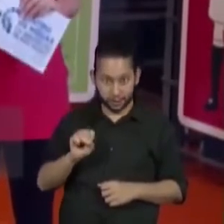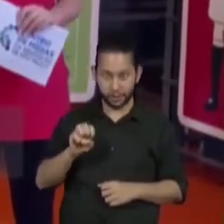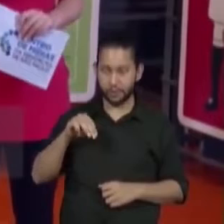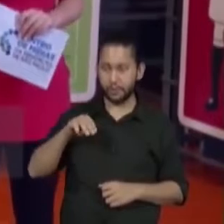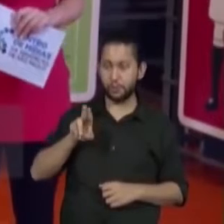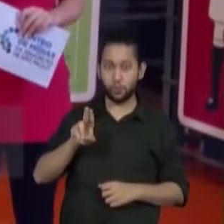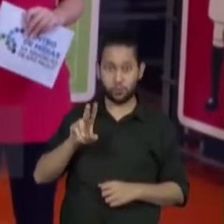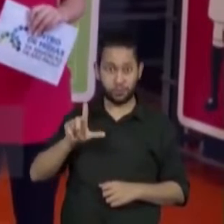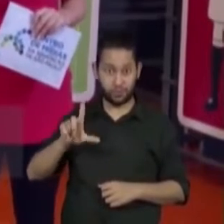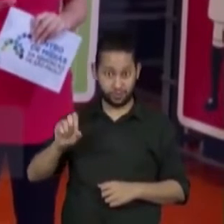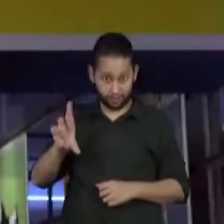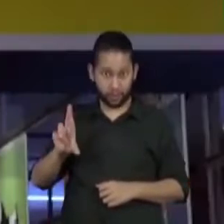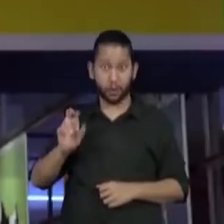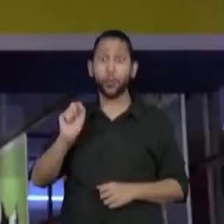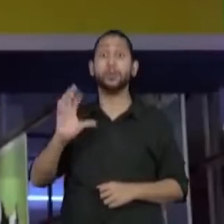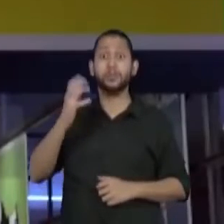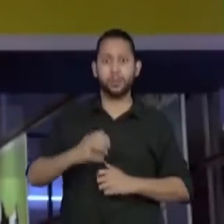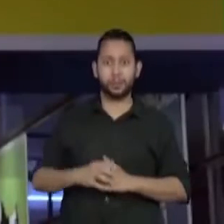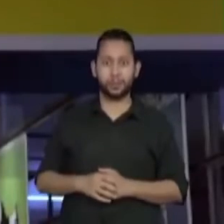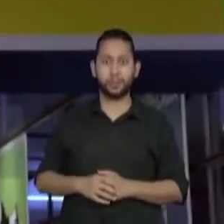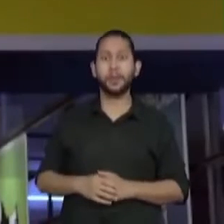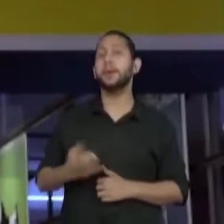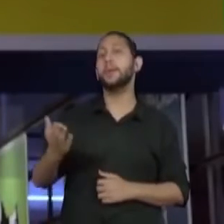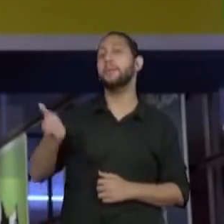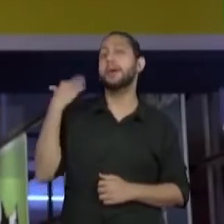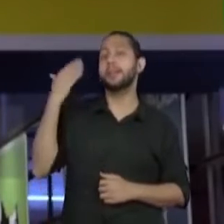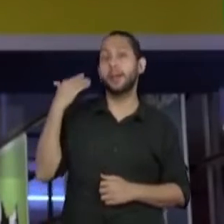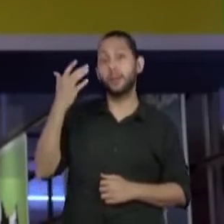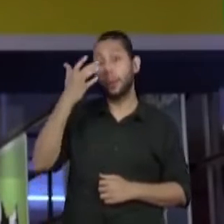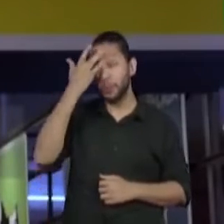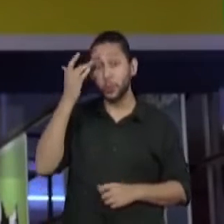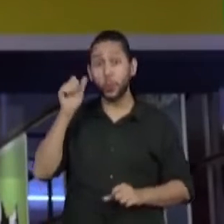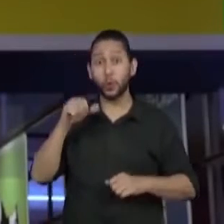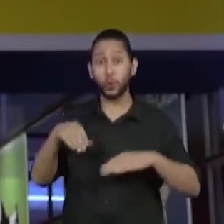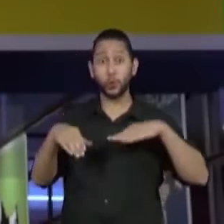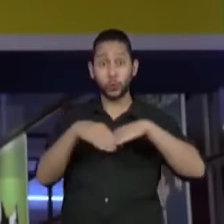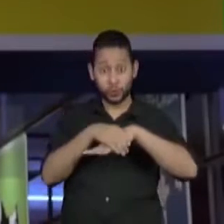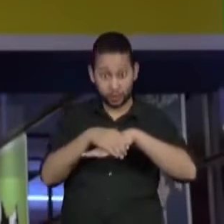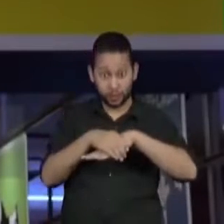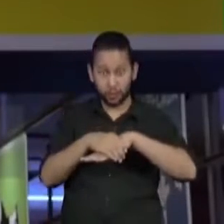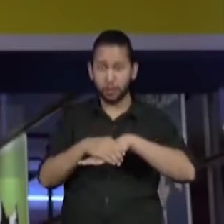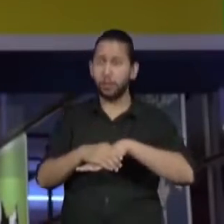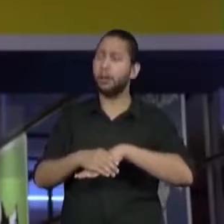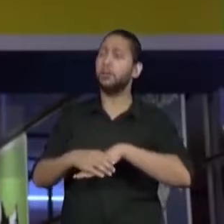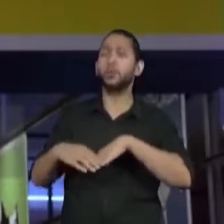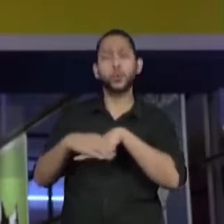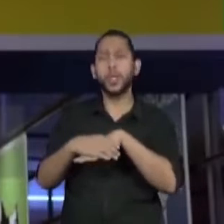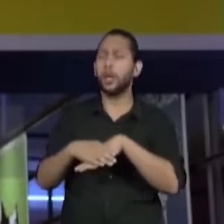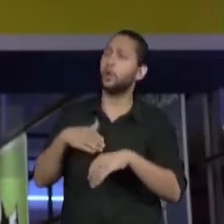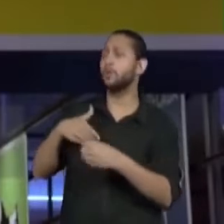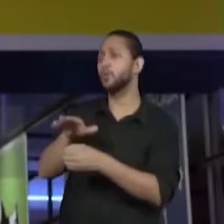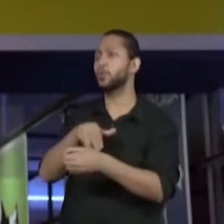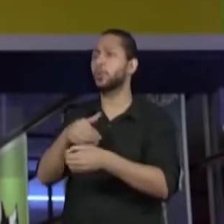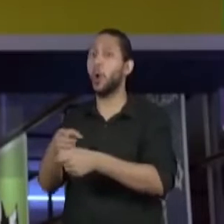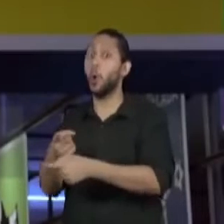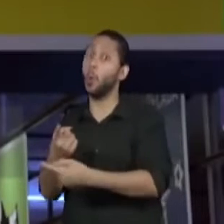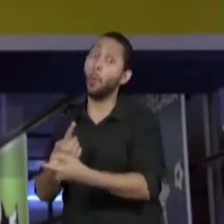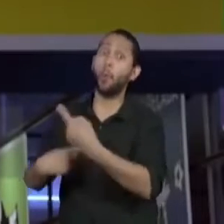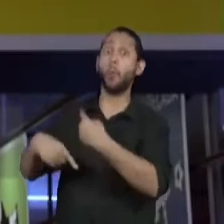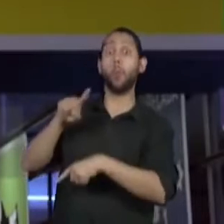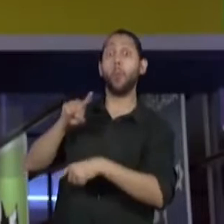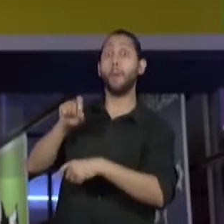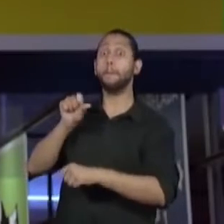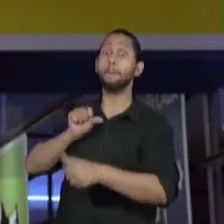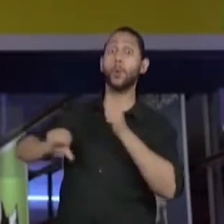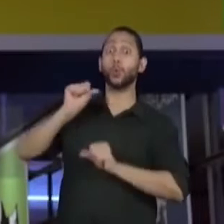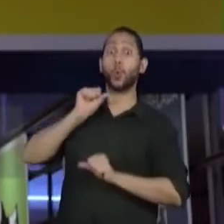do passado, eles decidiram trocar as chuteiras pelo apito. Ou seja, pararam de jogar e viraram árbitros de